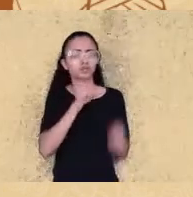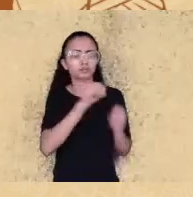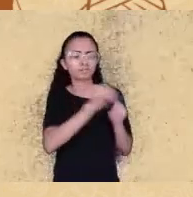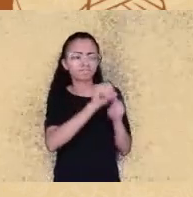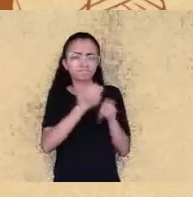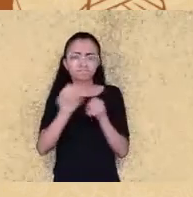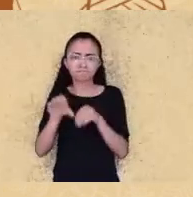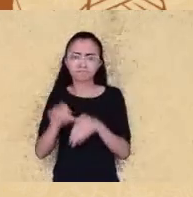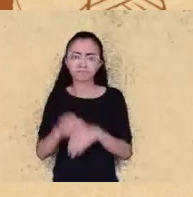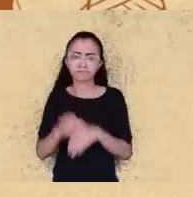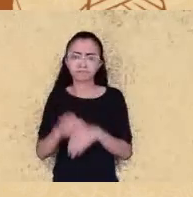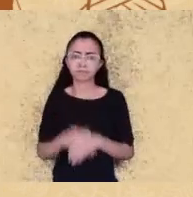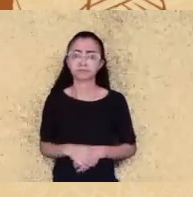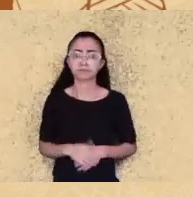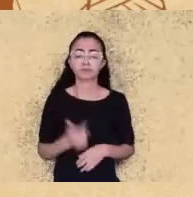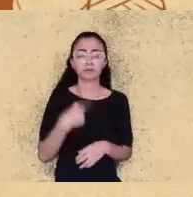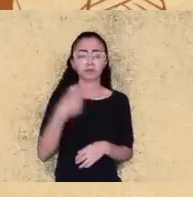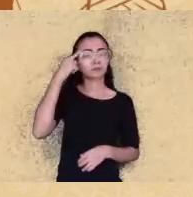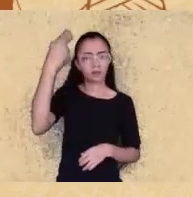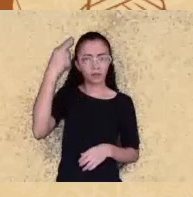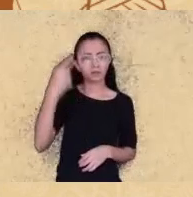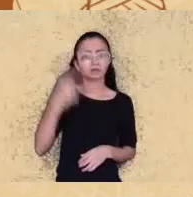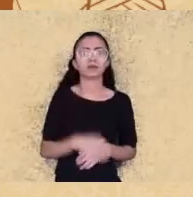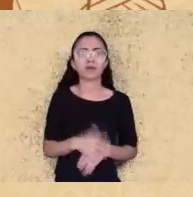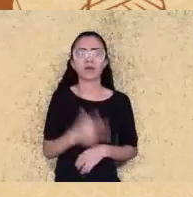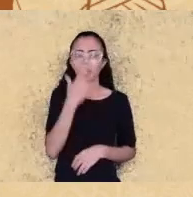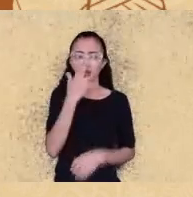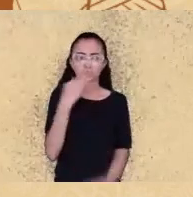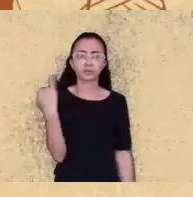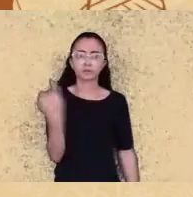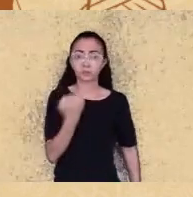muito essa ideia, eu acho que é importante, é uma estratégia,